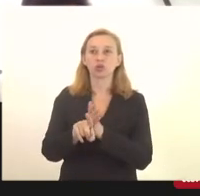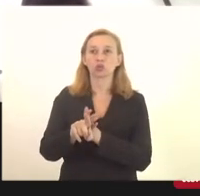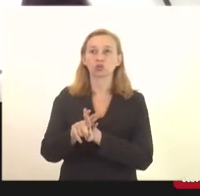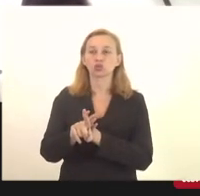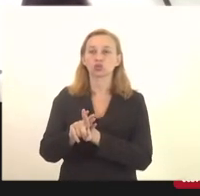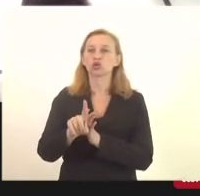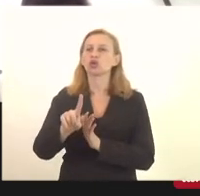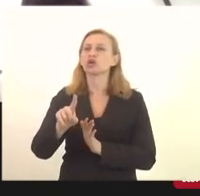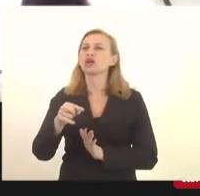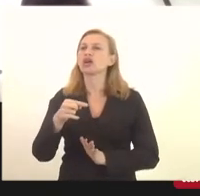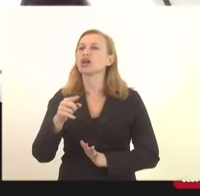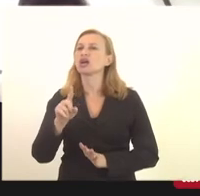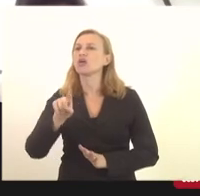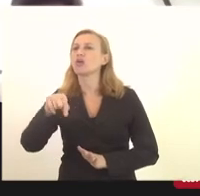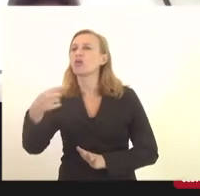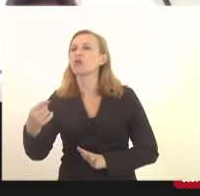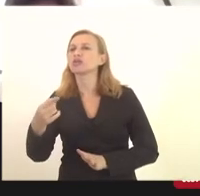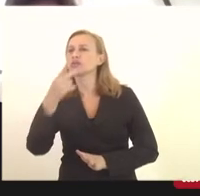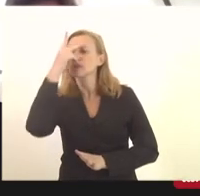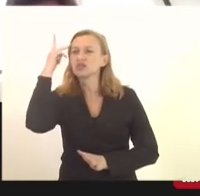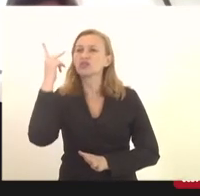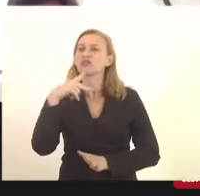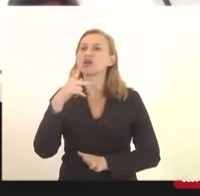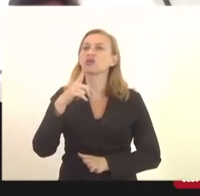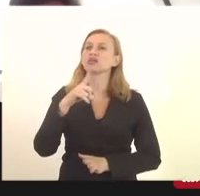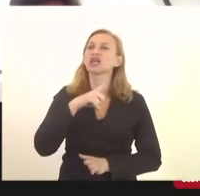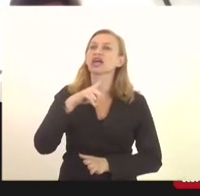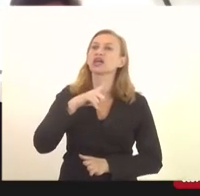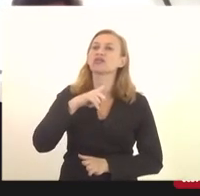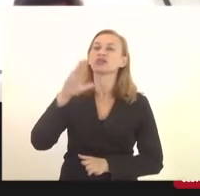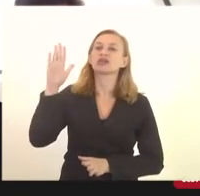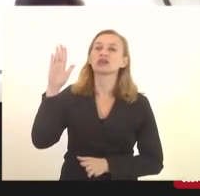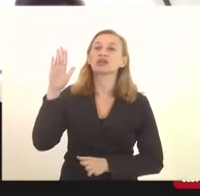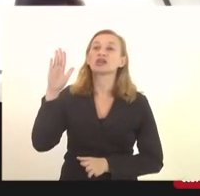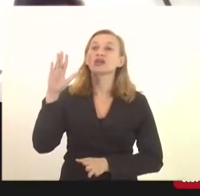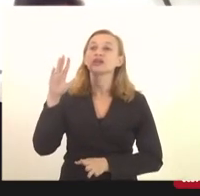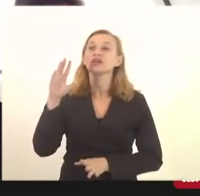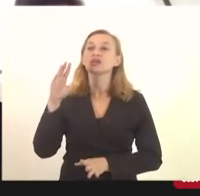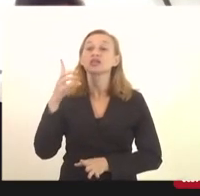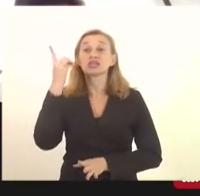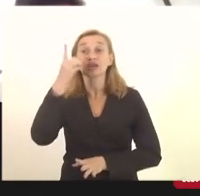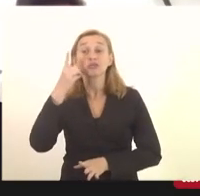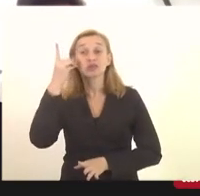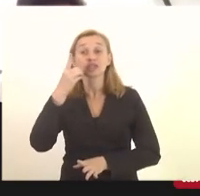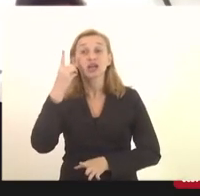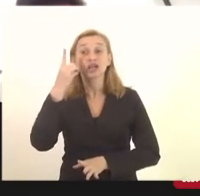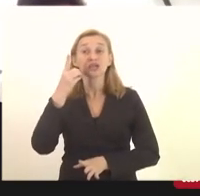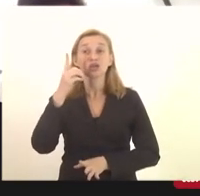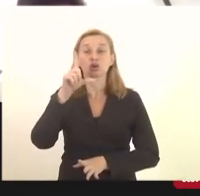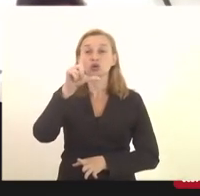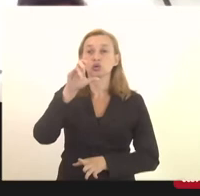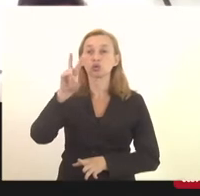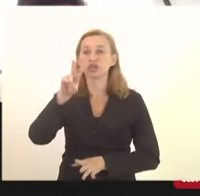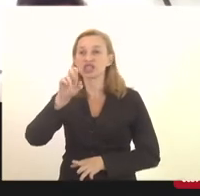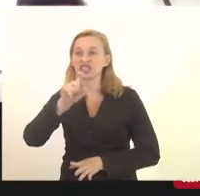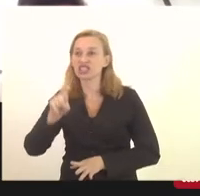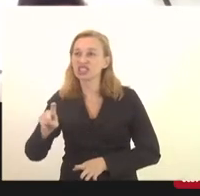Alguém falou eu tenho, e o Osmar Lozano eu já vi. Doutor Luiz Cláudio Leiva, depois da...